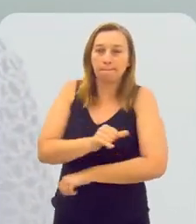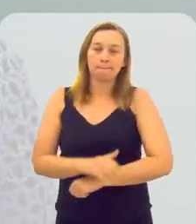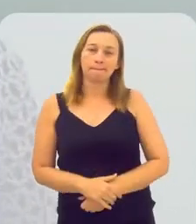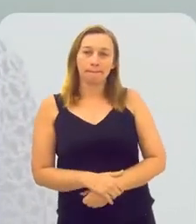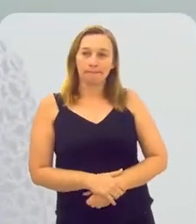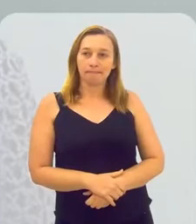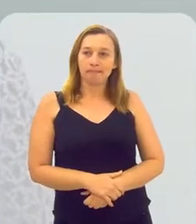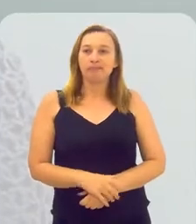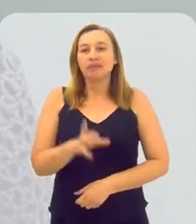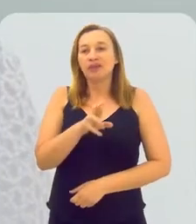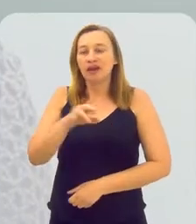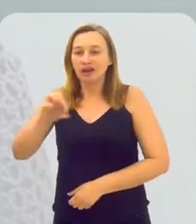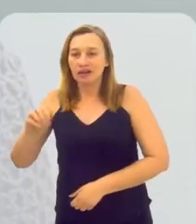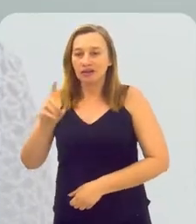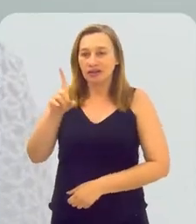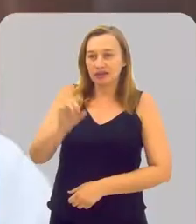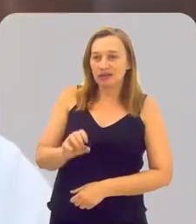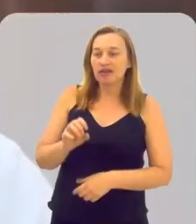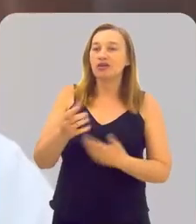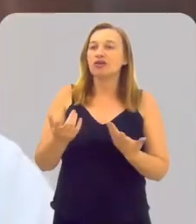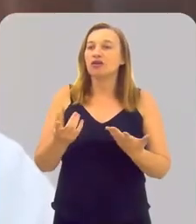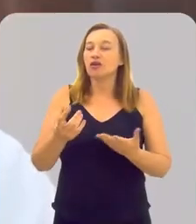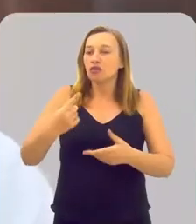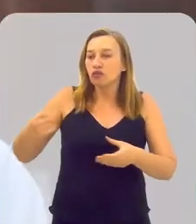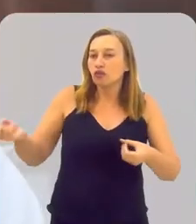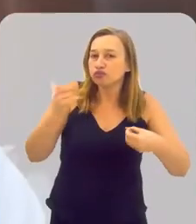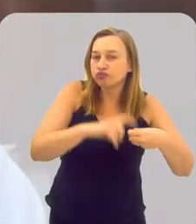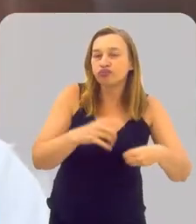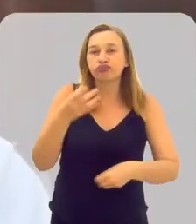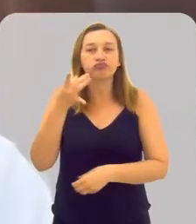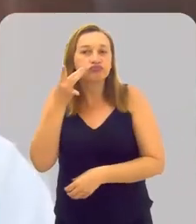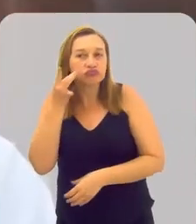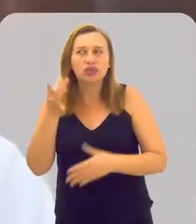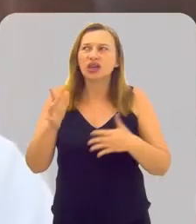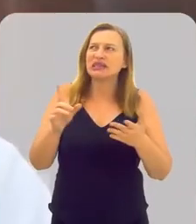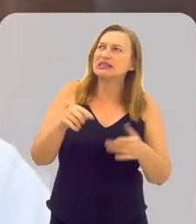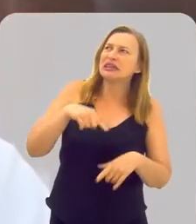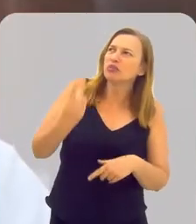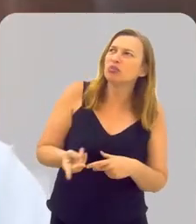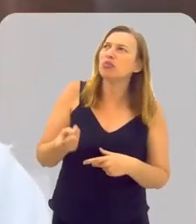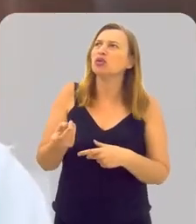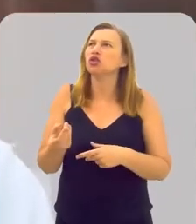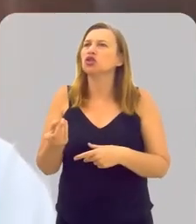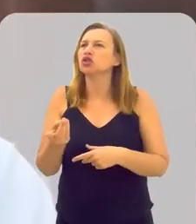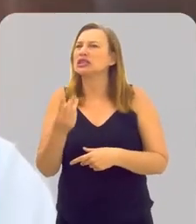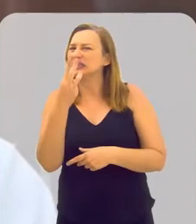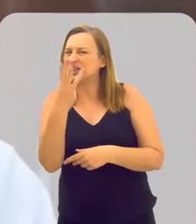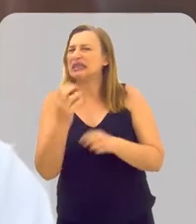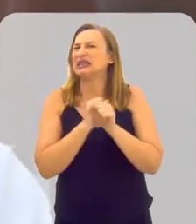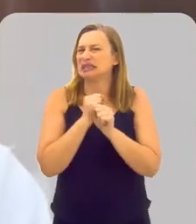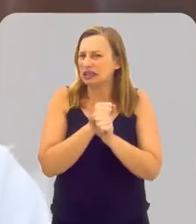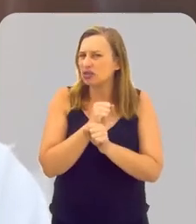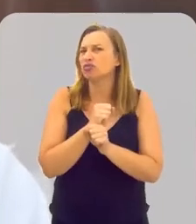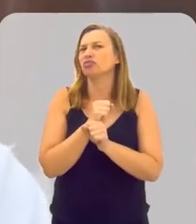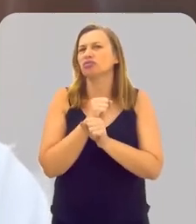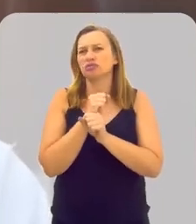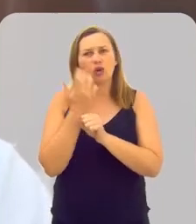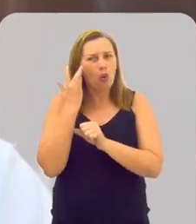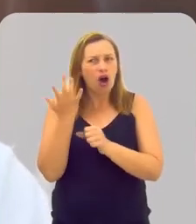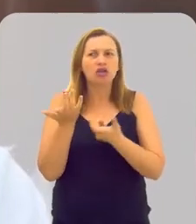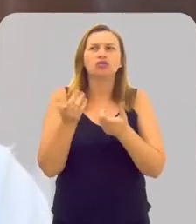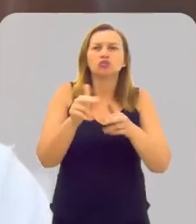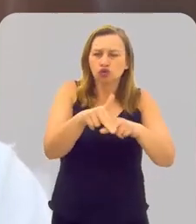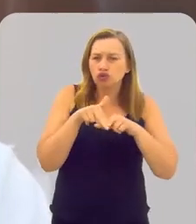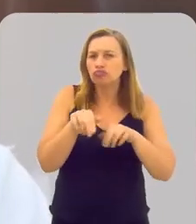aqui para o Estado do Rio? A Rio em Gás, ela voltou a ser presencial, né? Depois de, se eu não me engano,